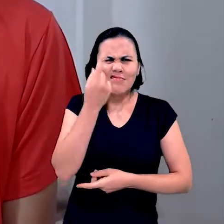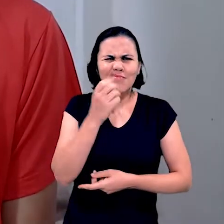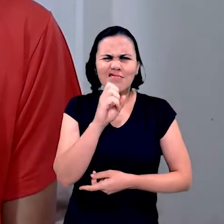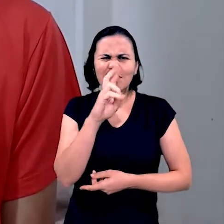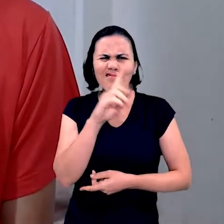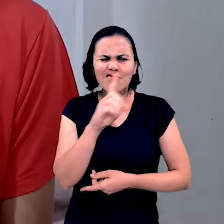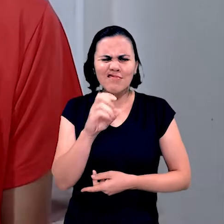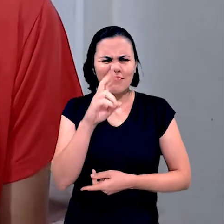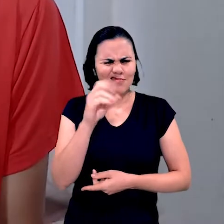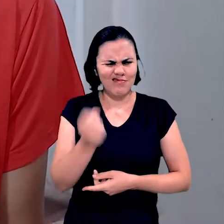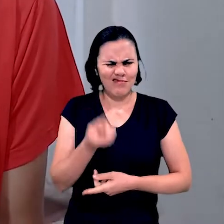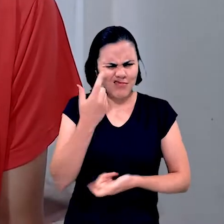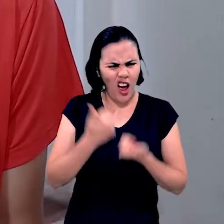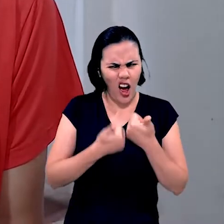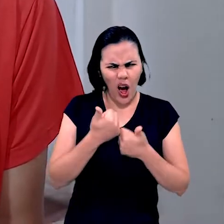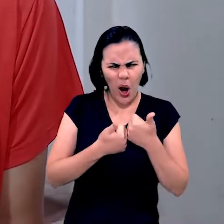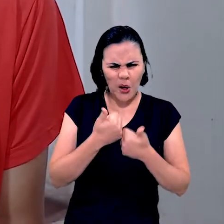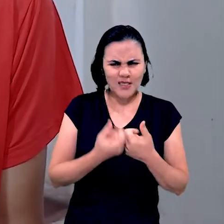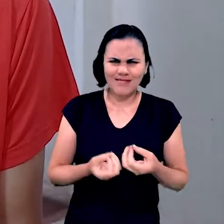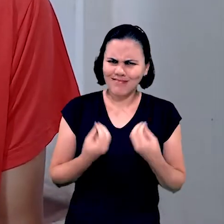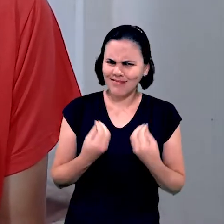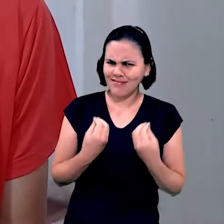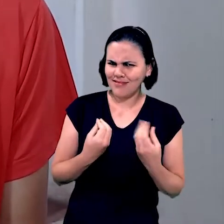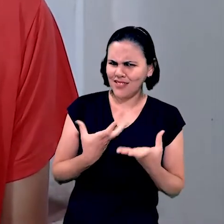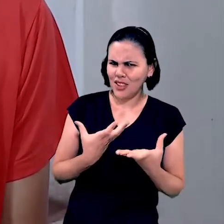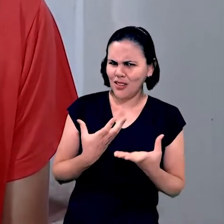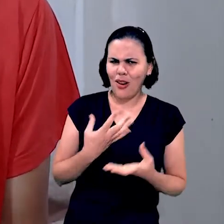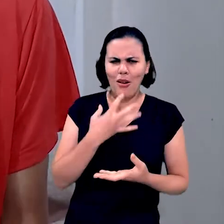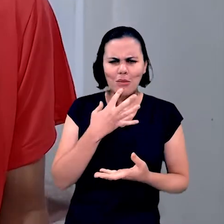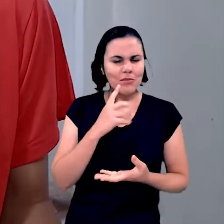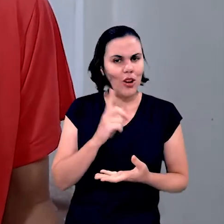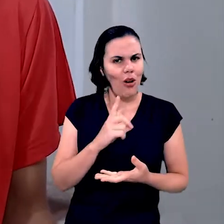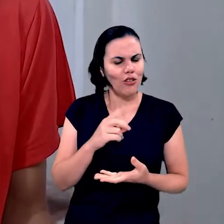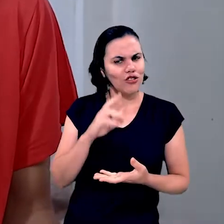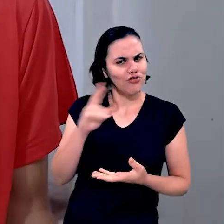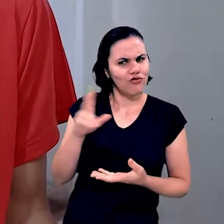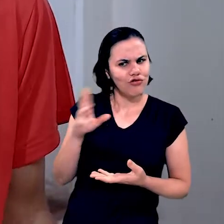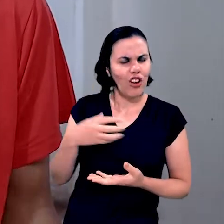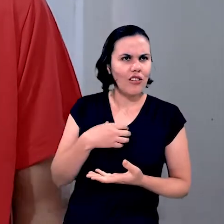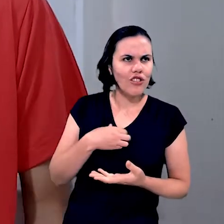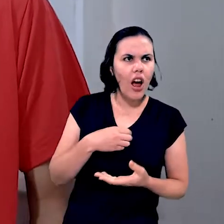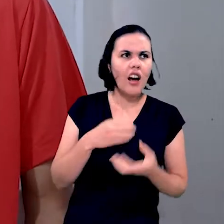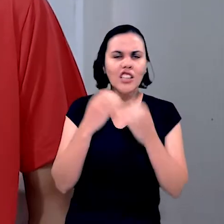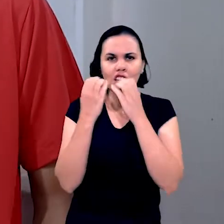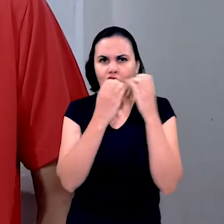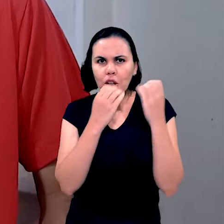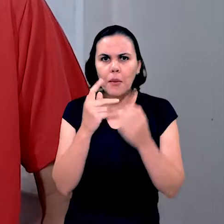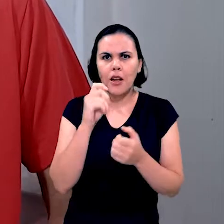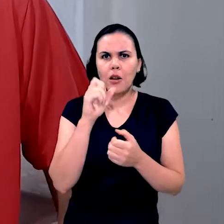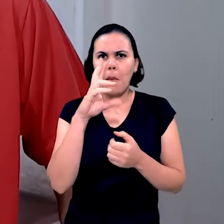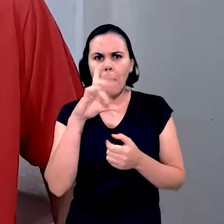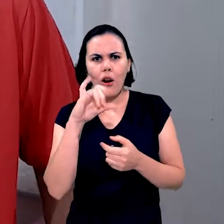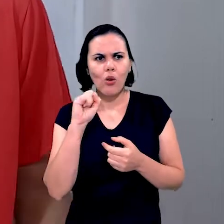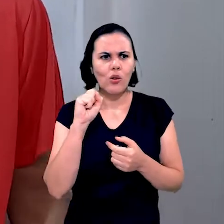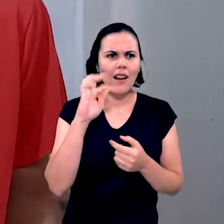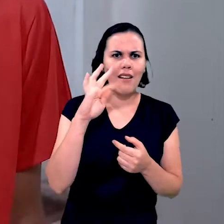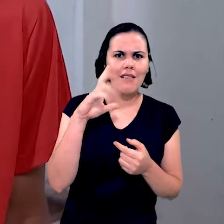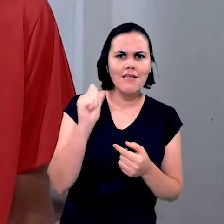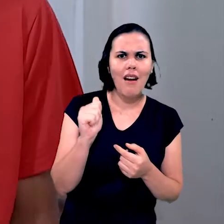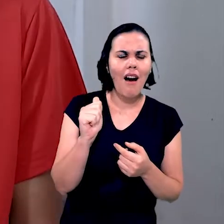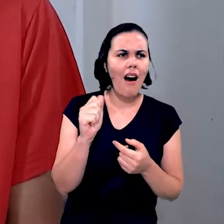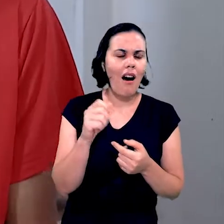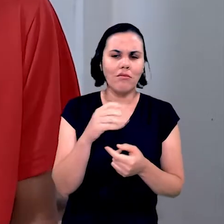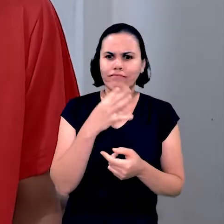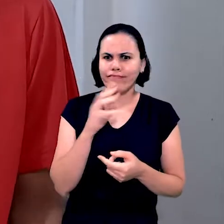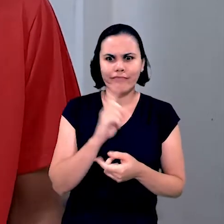estranho, né? Porque, meu Deus, você vai fazer cuscuz com arroz, né? A gente assim, conhecia cuscuz de outras formas, cuscuz de milho, cuscuz paulista, mas o de